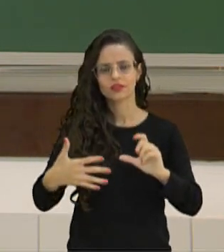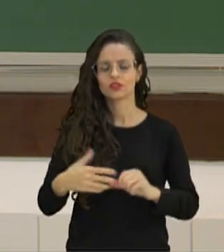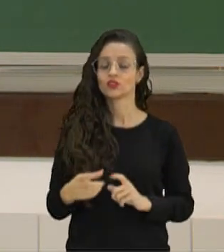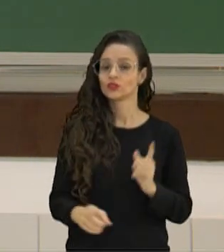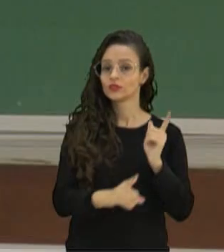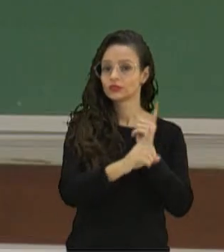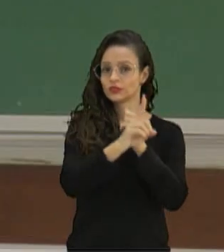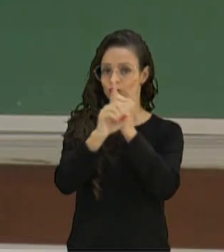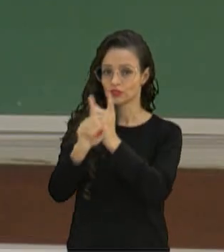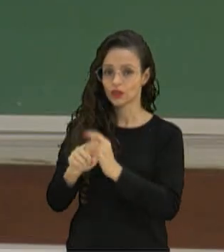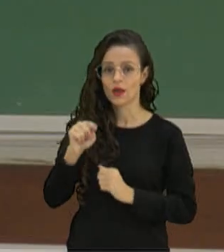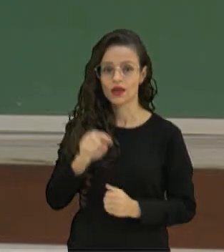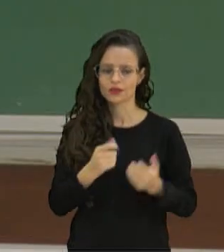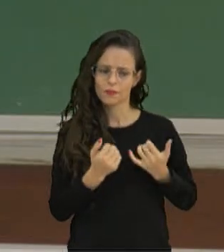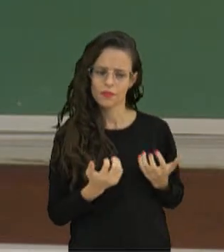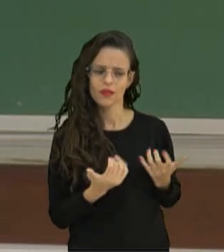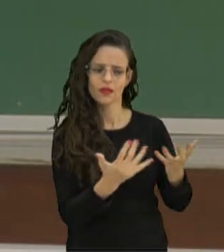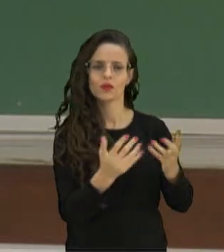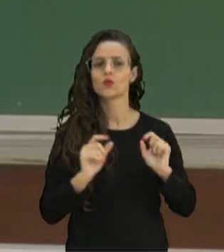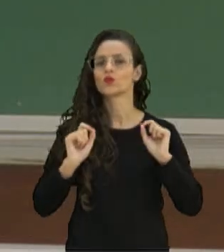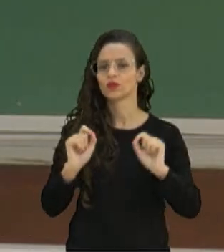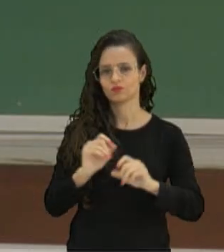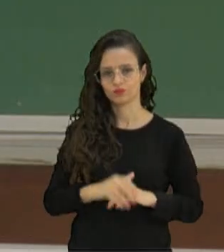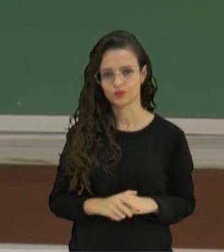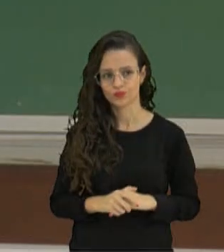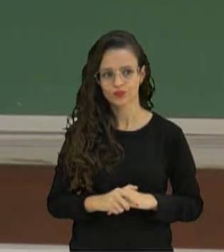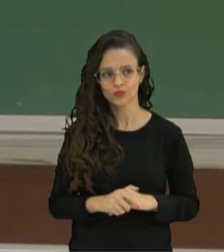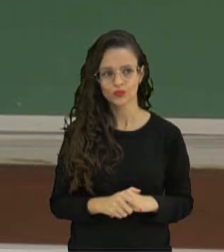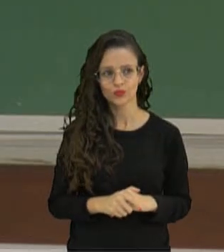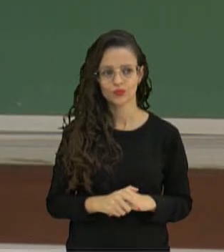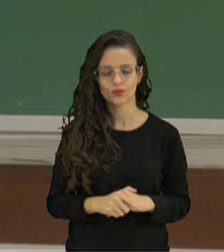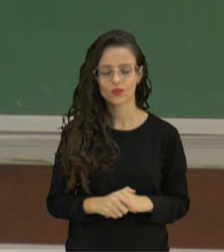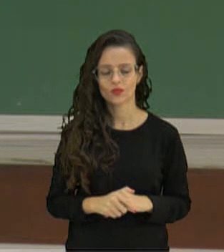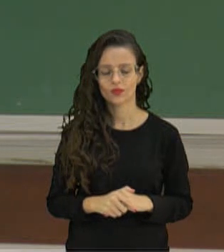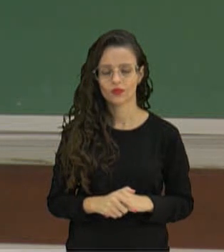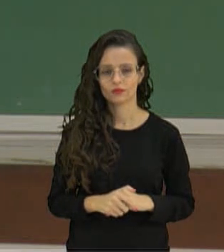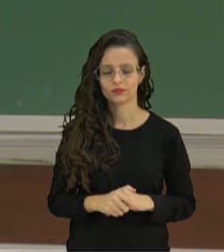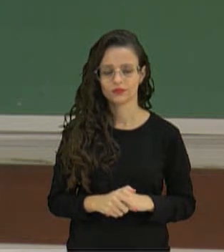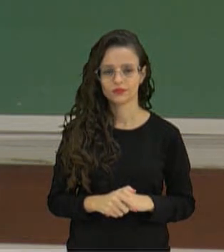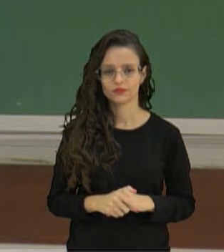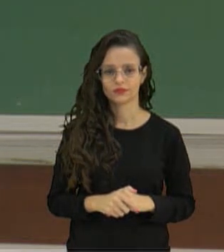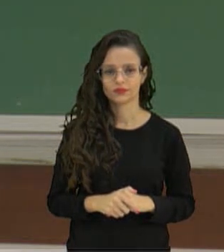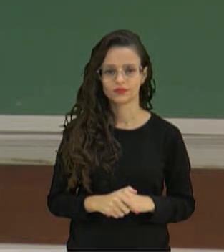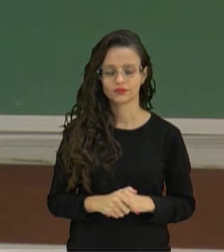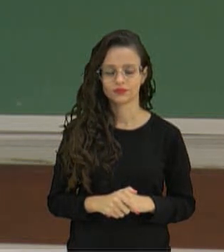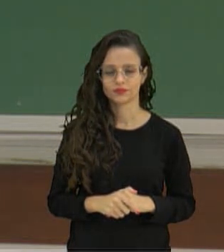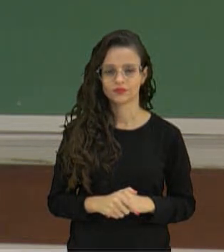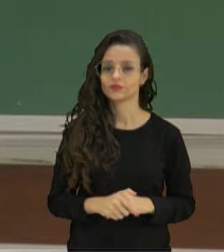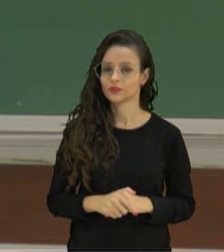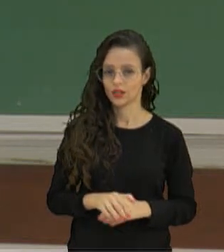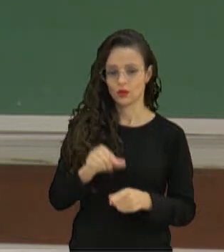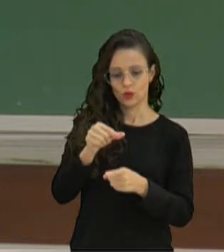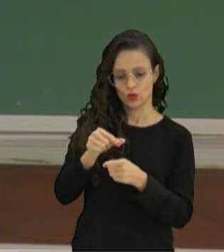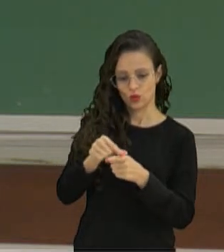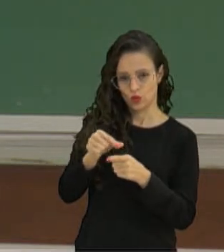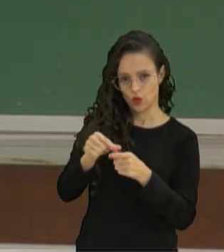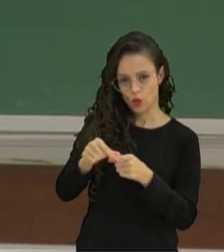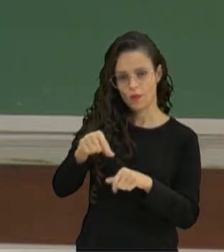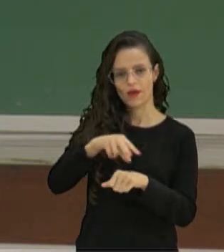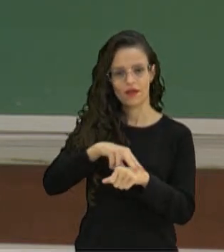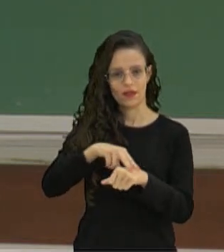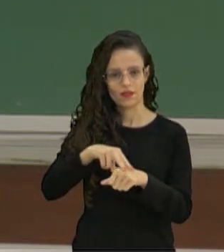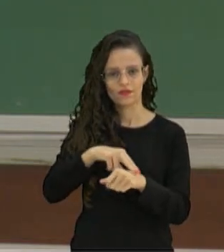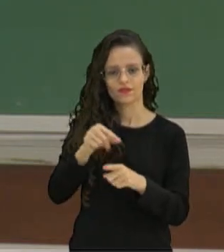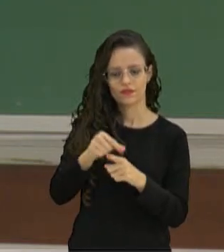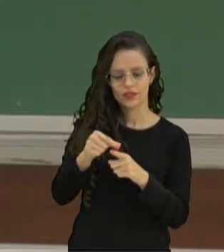identificamos nessas plantas? Olha lá, Então, uma ervilha, lá o pé de ervilha, lá o